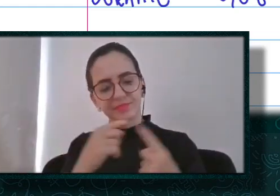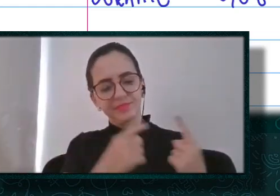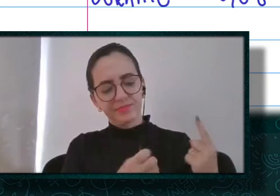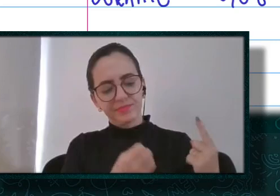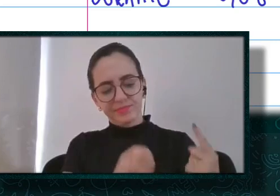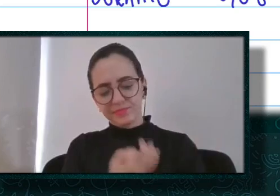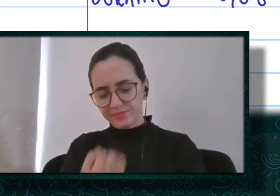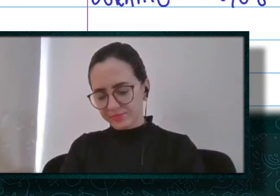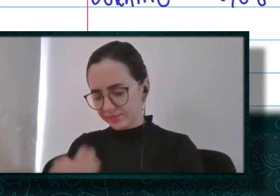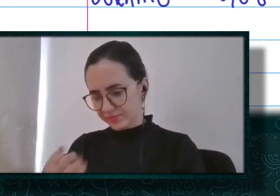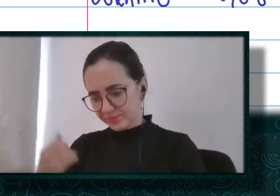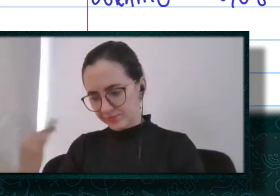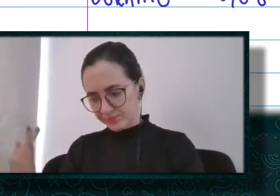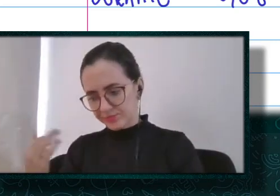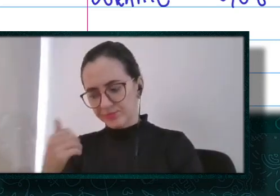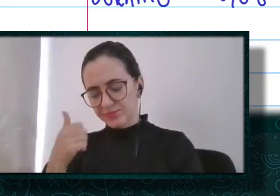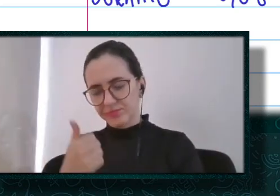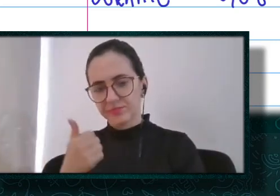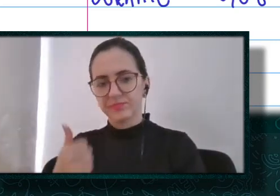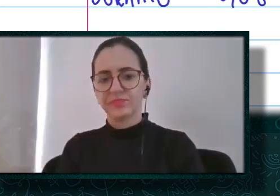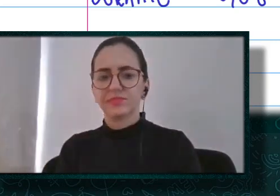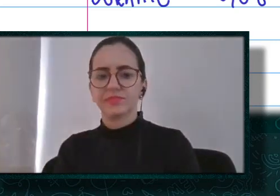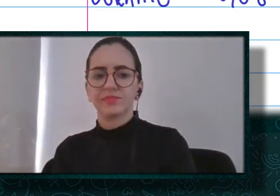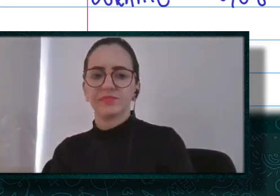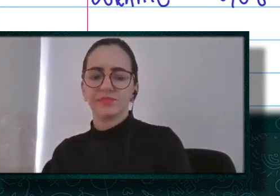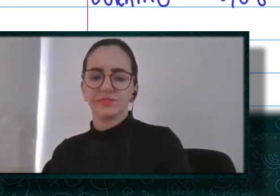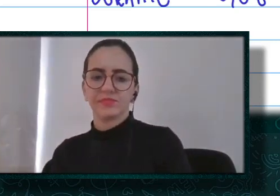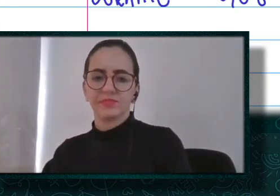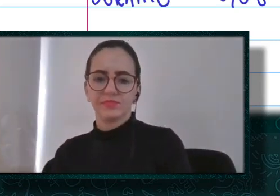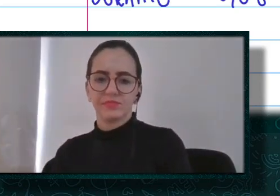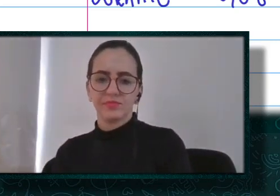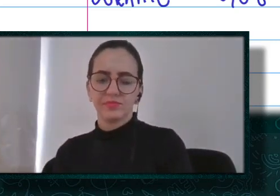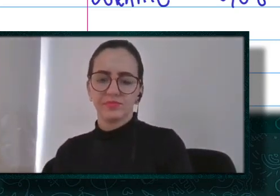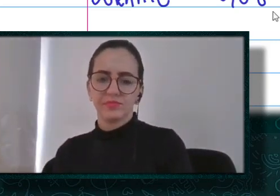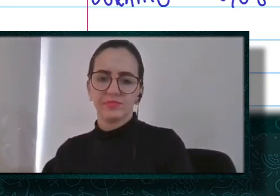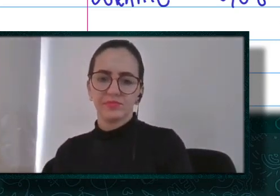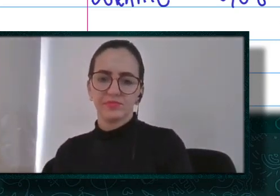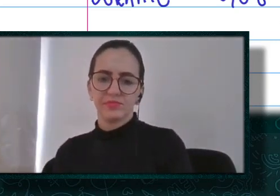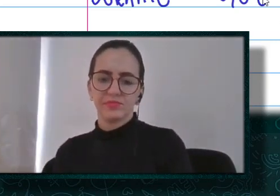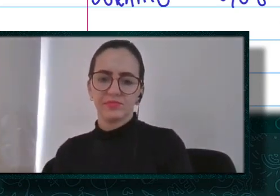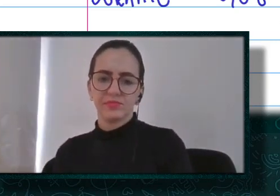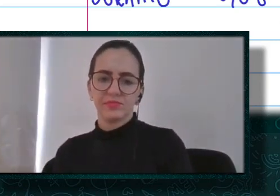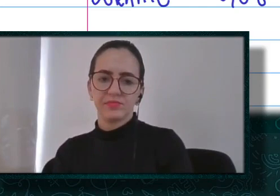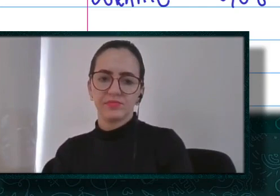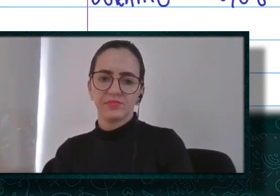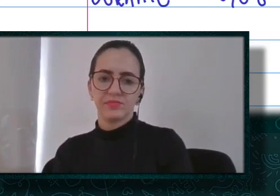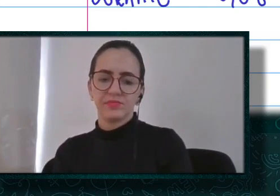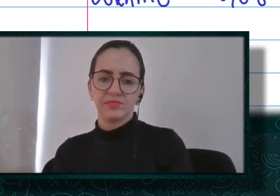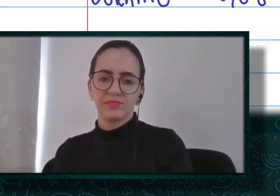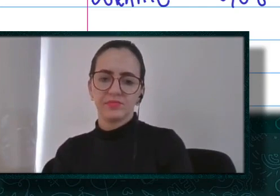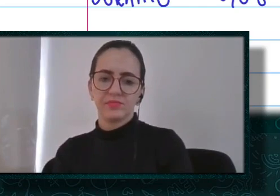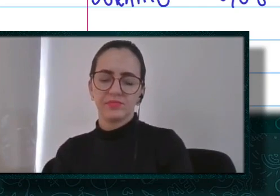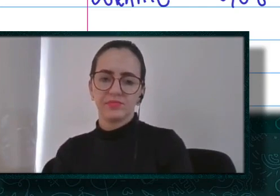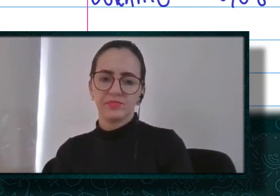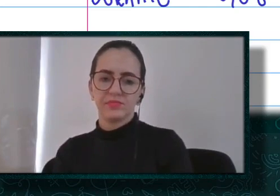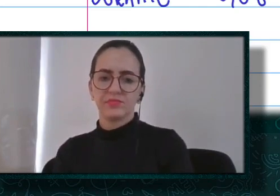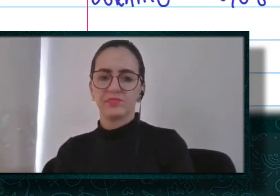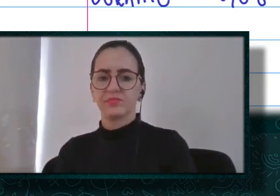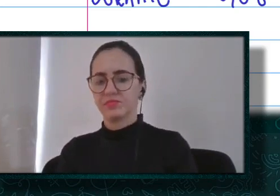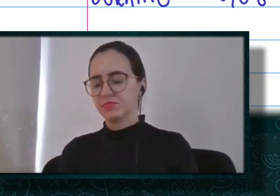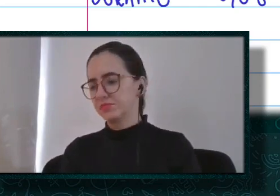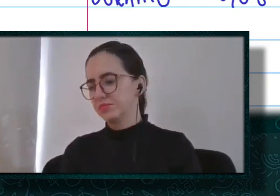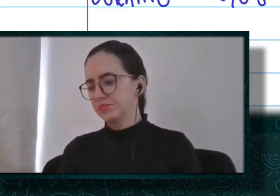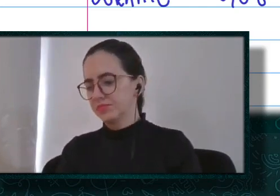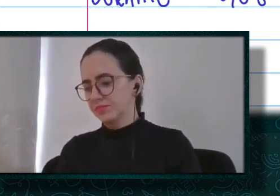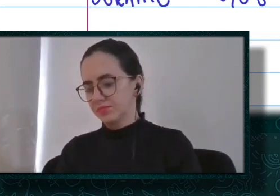nos reagentes a gente subtrai, nos produtos a gente soma. Então aqui eu vou subtrair, ó. Qual vai ser o volume final? Se